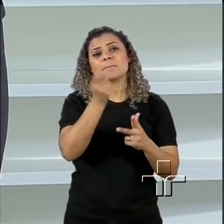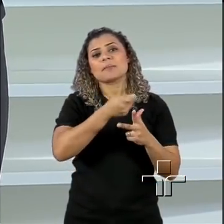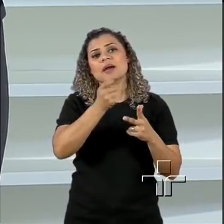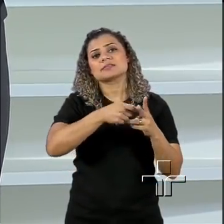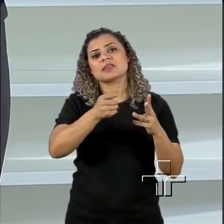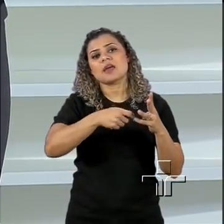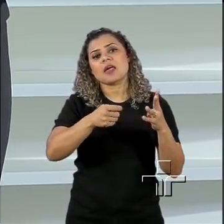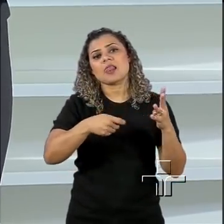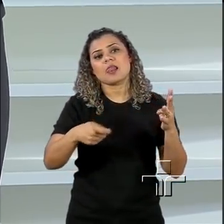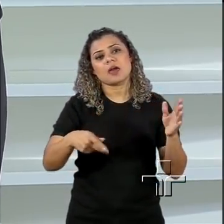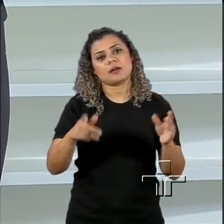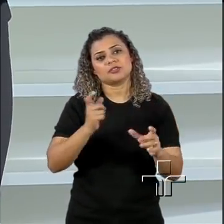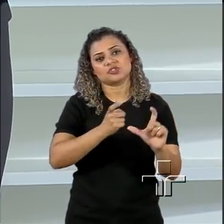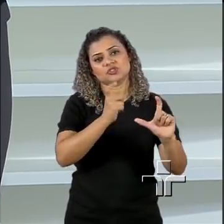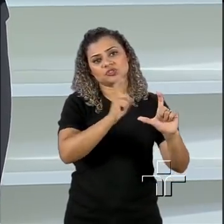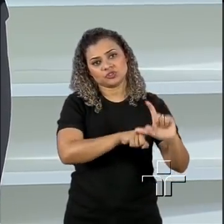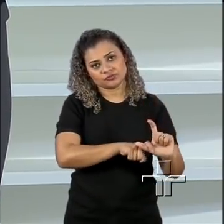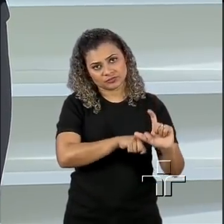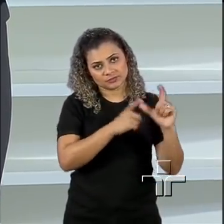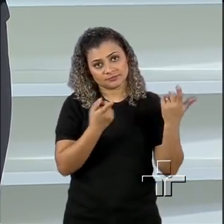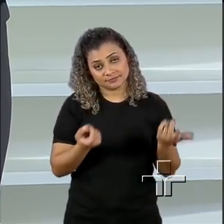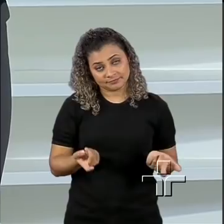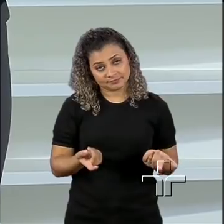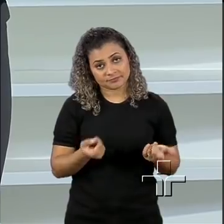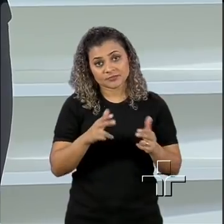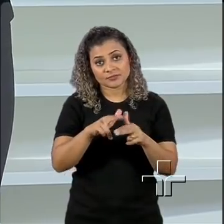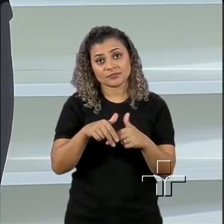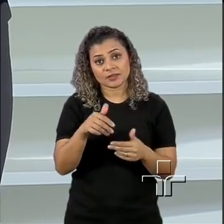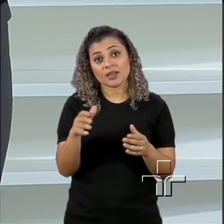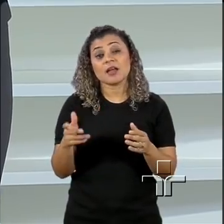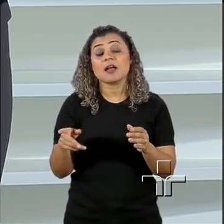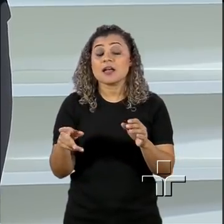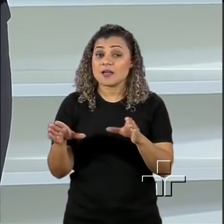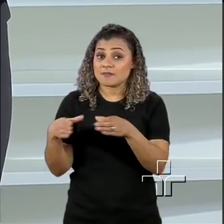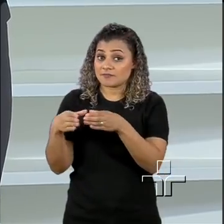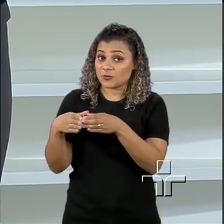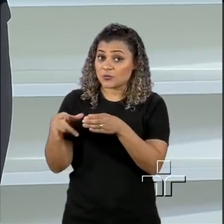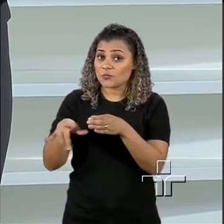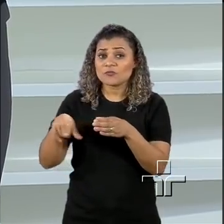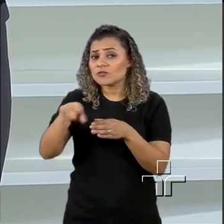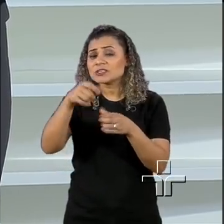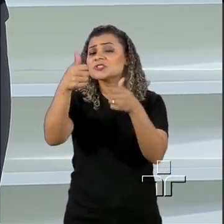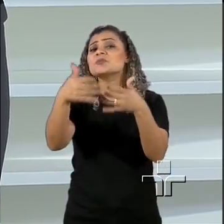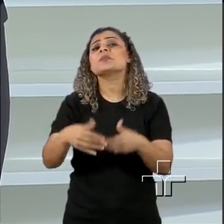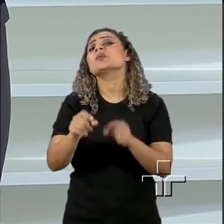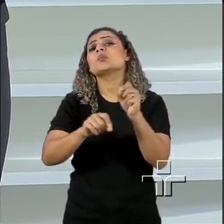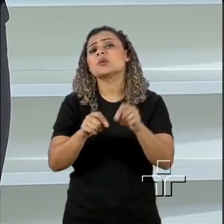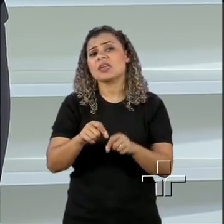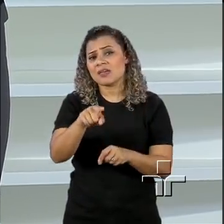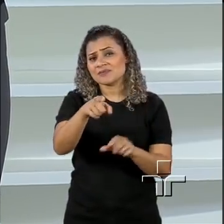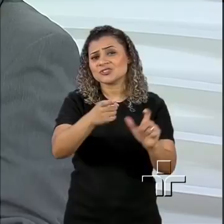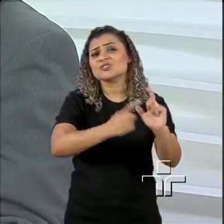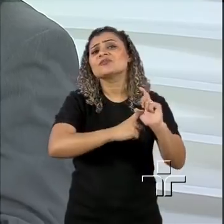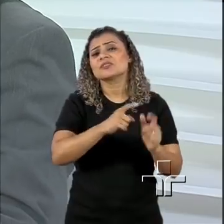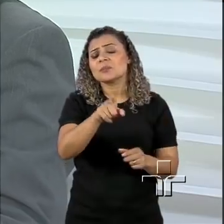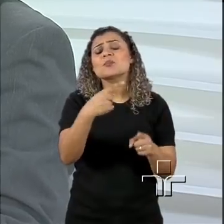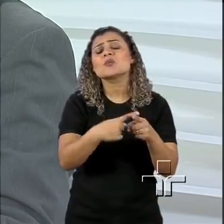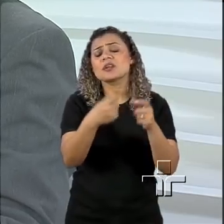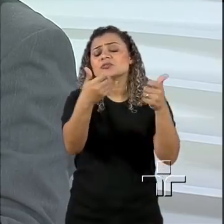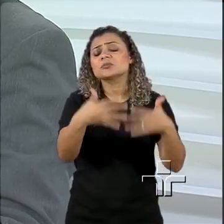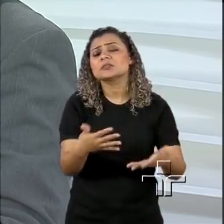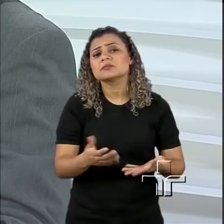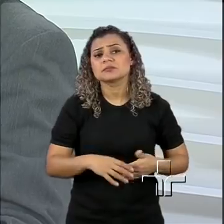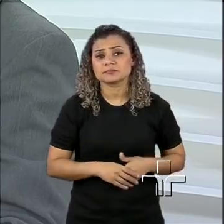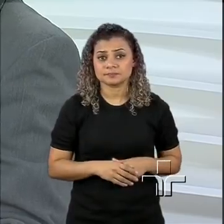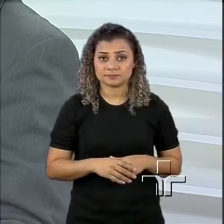dívidas, inclusive aprovado pela atual Câmara Municipal. Como é que o senhor explica essa situação que o senhor deixou as finanças da cidade? Na verdade, o